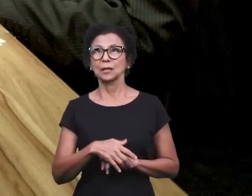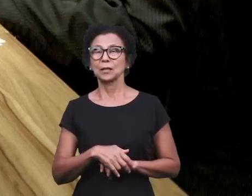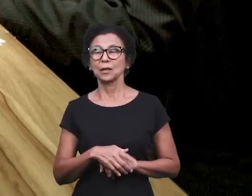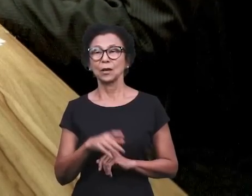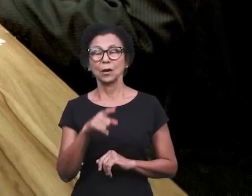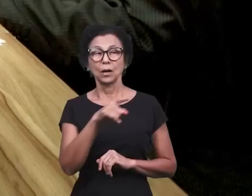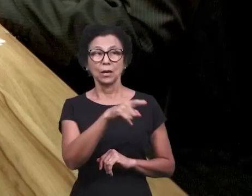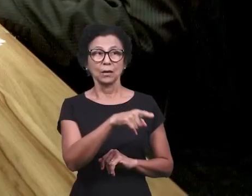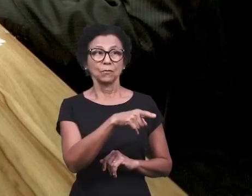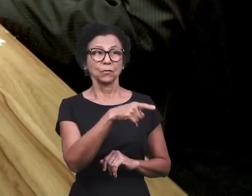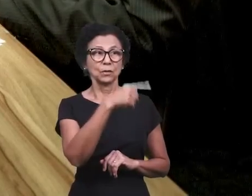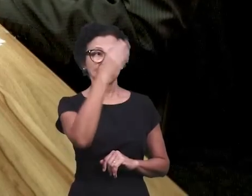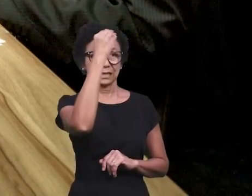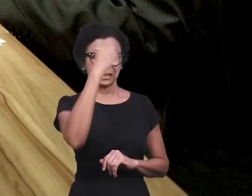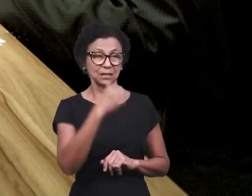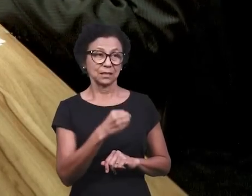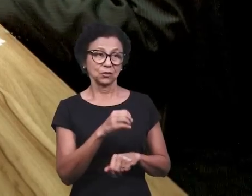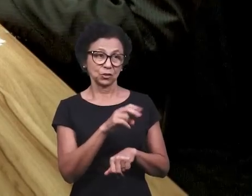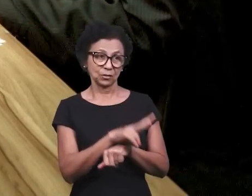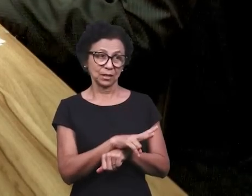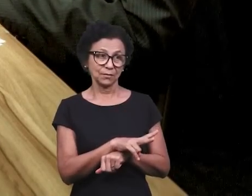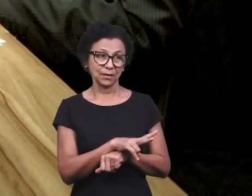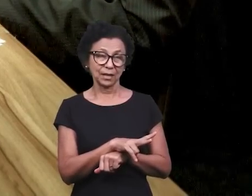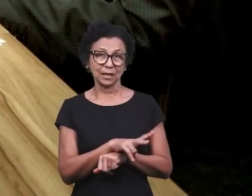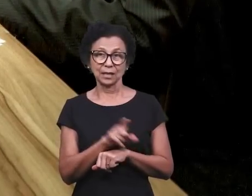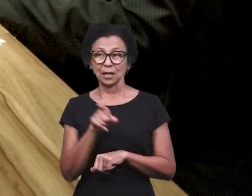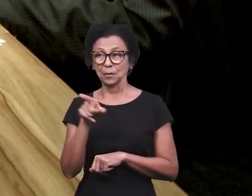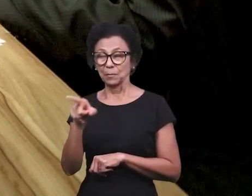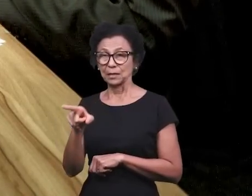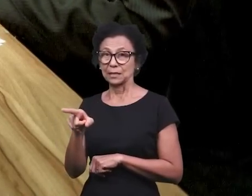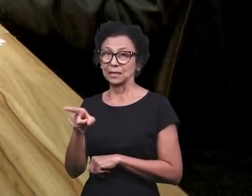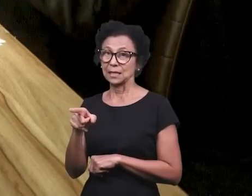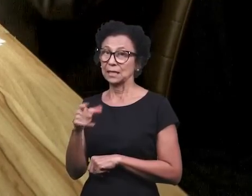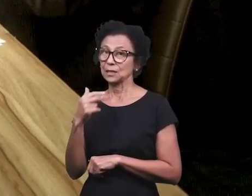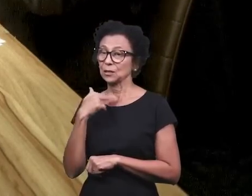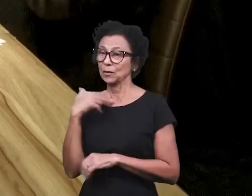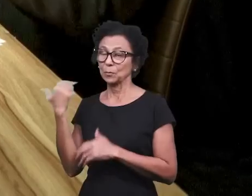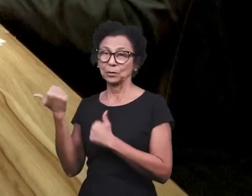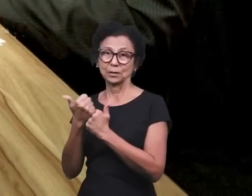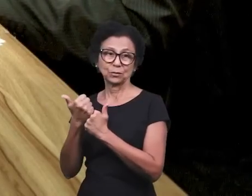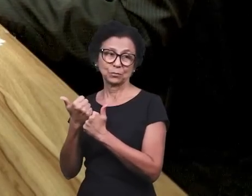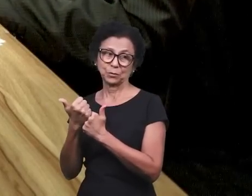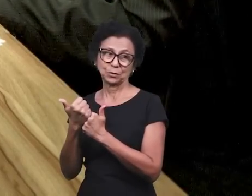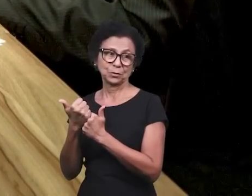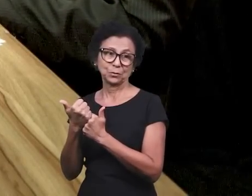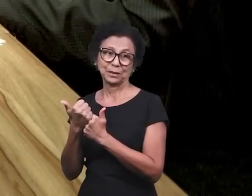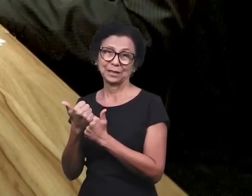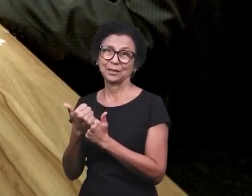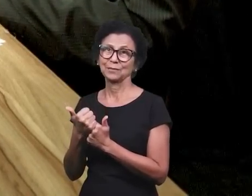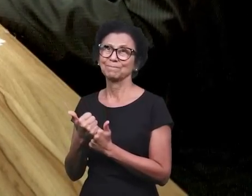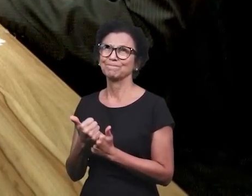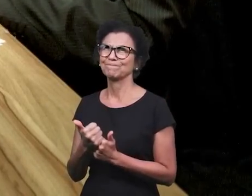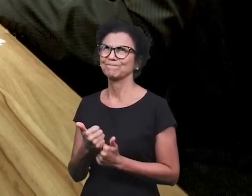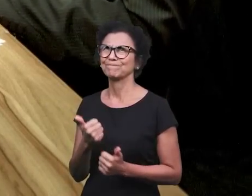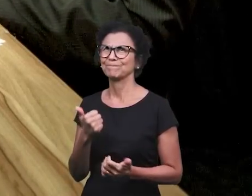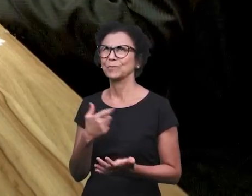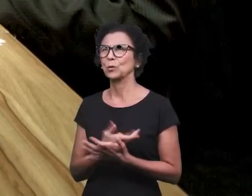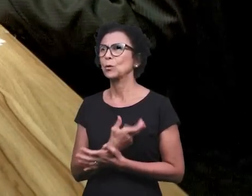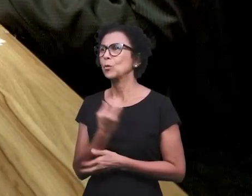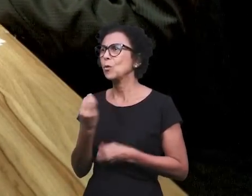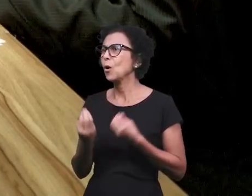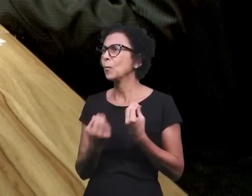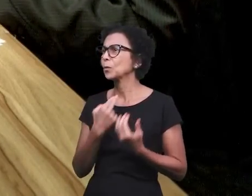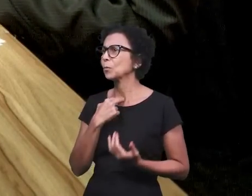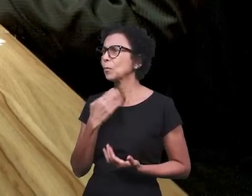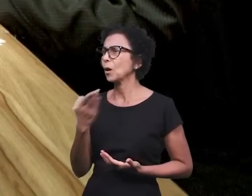poder assumir, não é? Como assim? Você não vai poder assumir? Oh, E meu o Urias, Deus. então, levantou um sinal vermelho lá para o Urias na hora. Ele falou, como